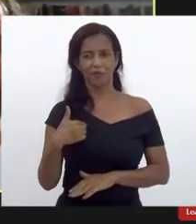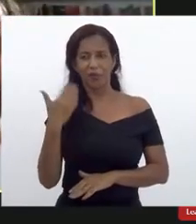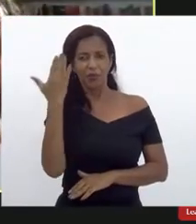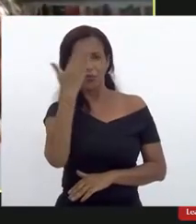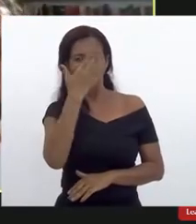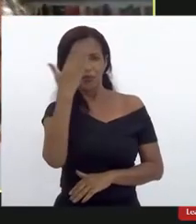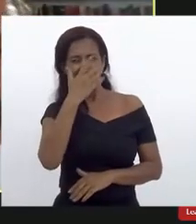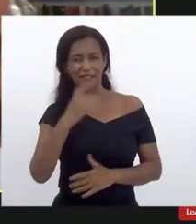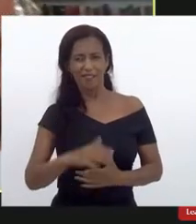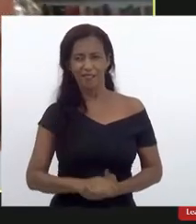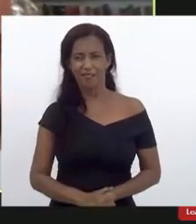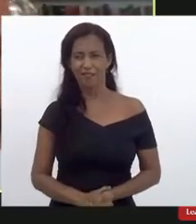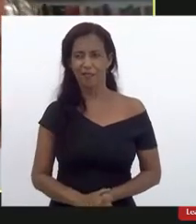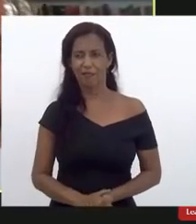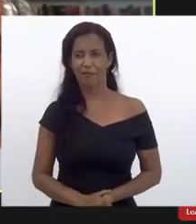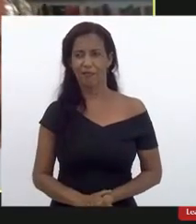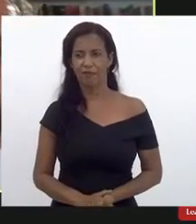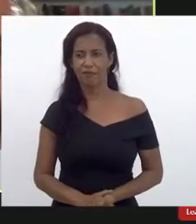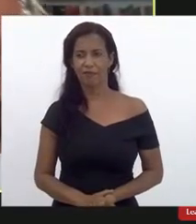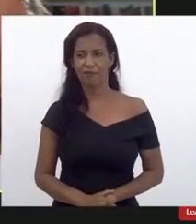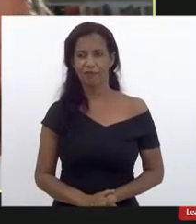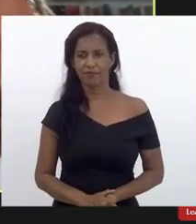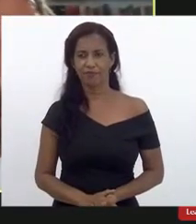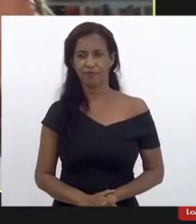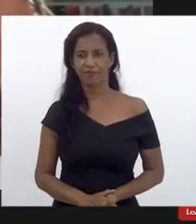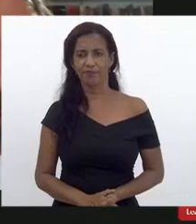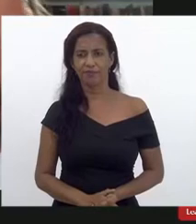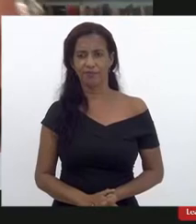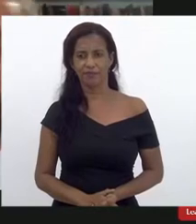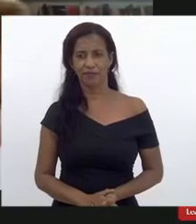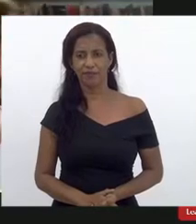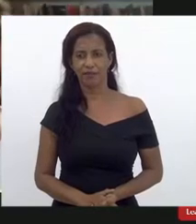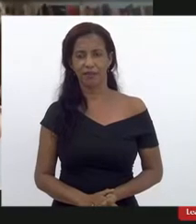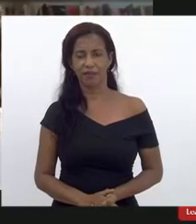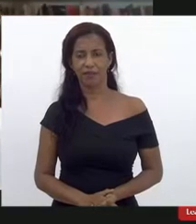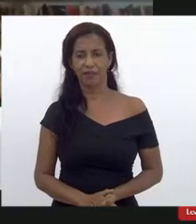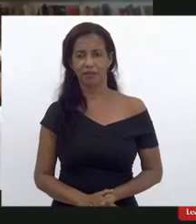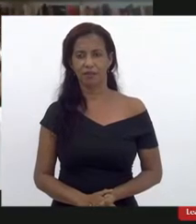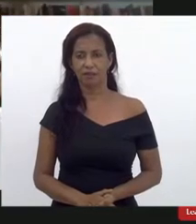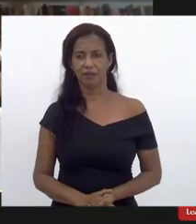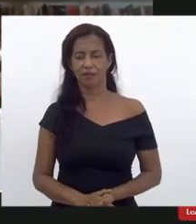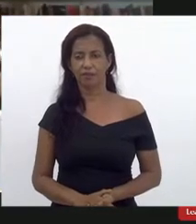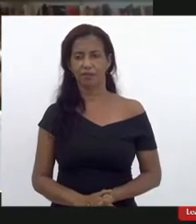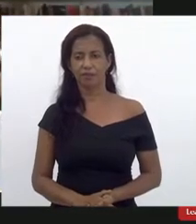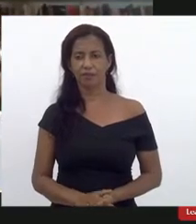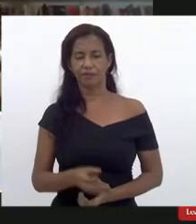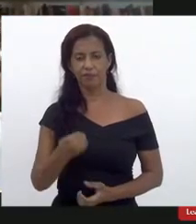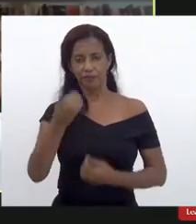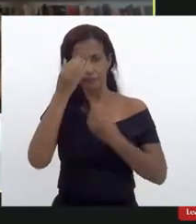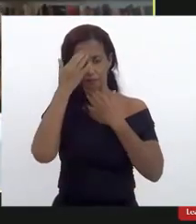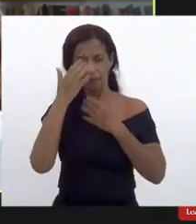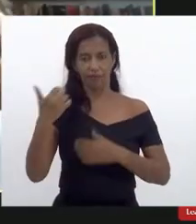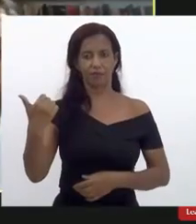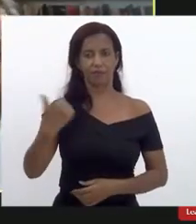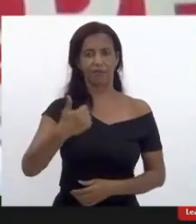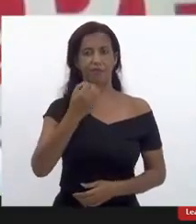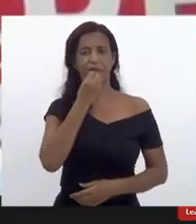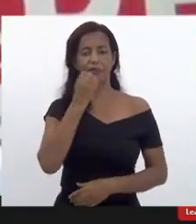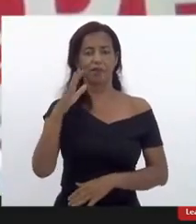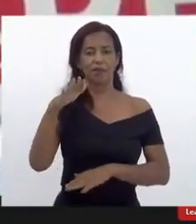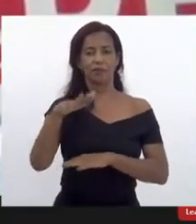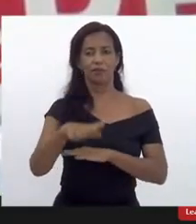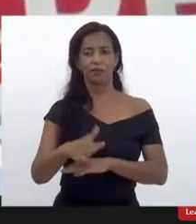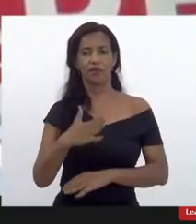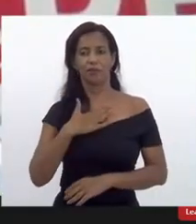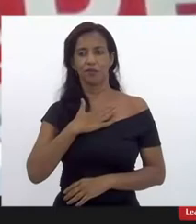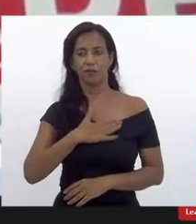vendo aqui na minha frente, eu já apareço? Eu estou te vendo, aparece. Ah, tá. Aparece. Muito obrigado. Bem, em primeiro lugar, boa tarde.